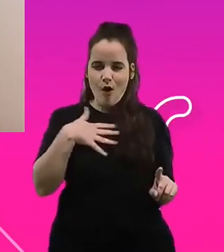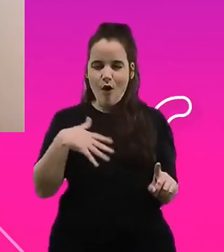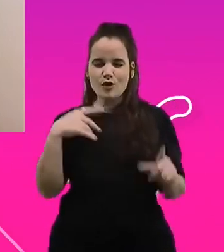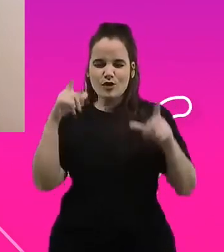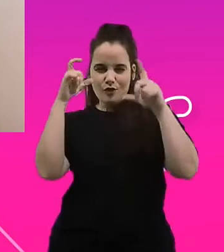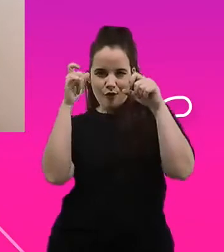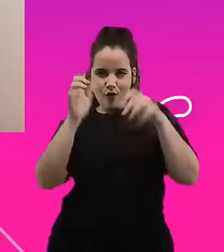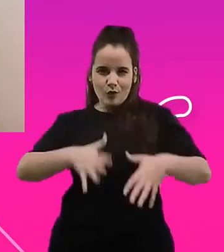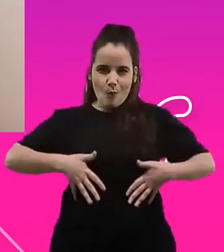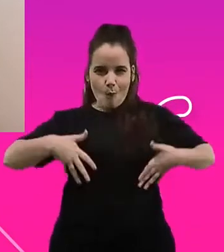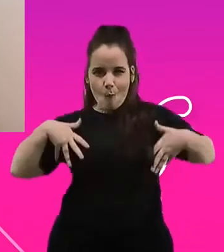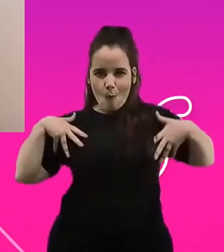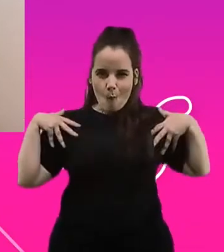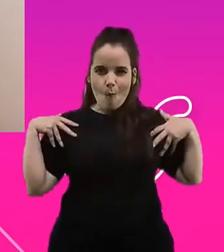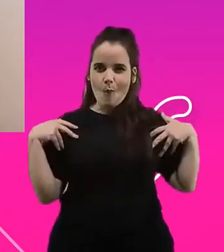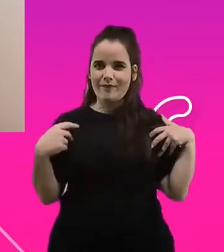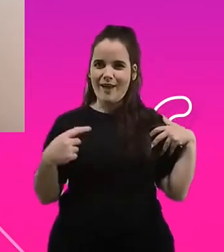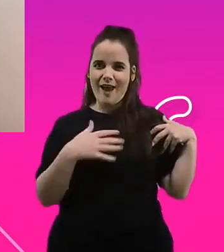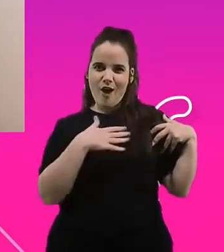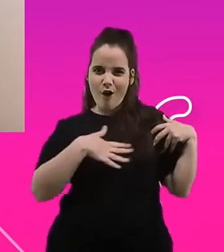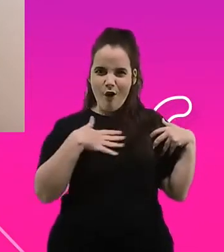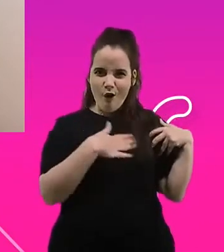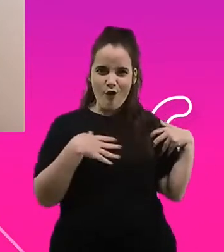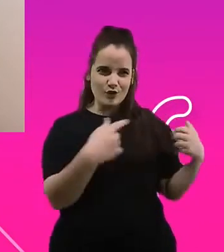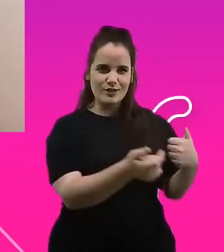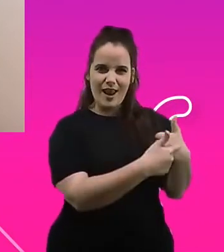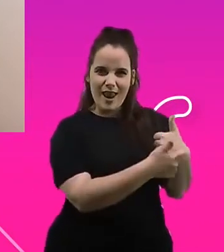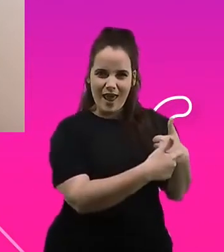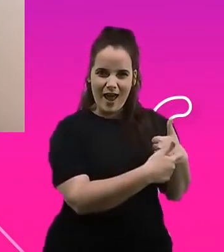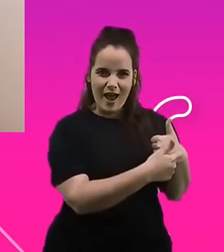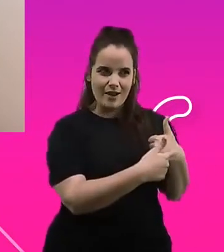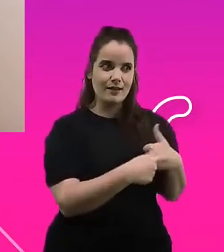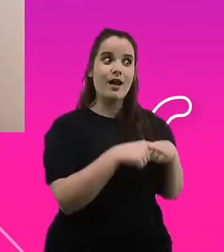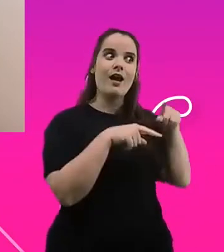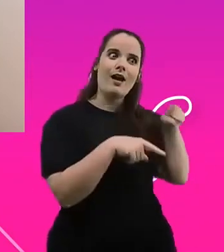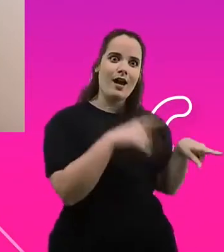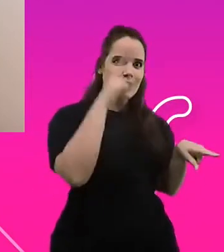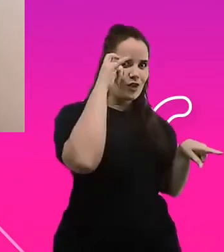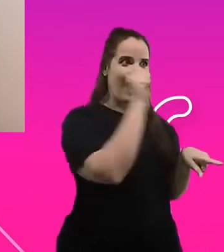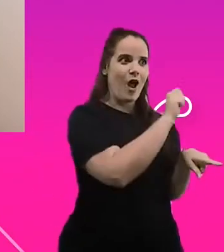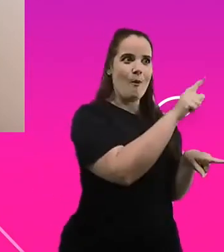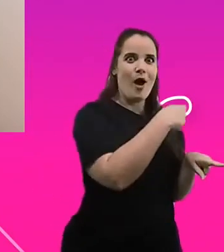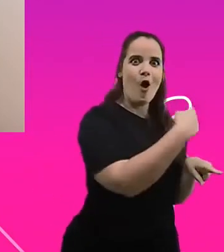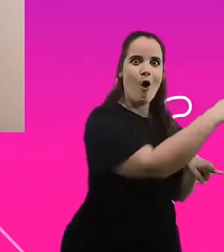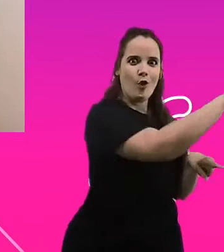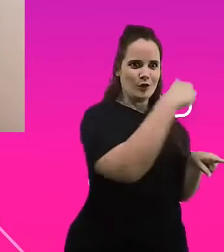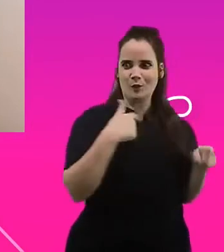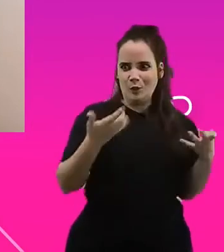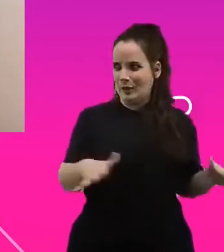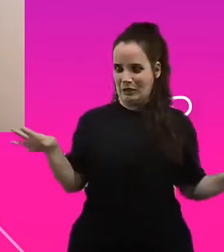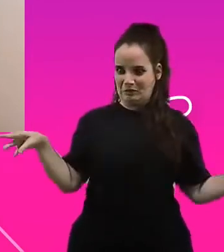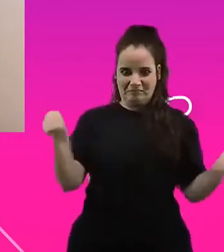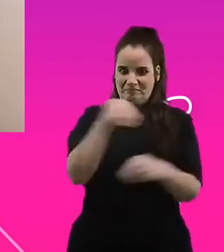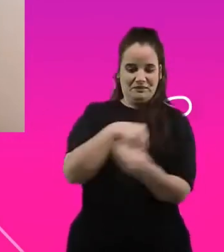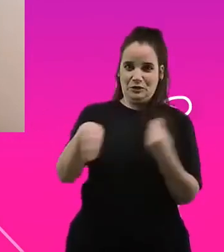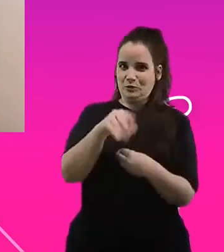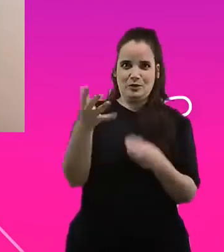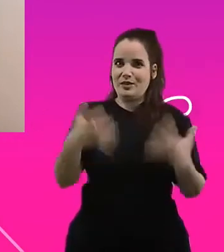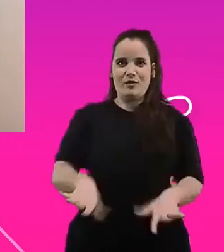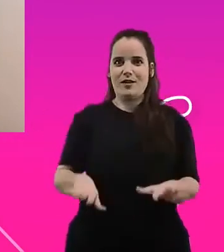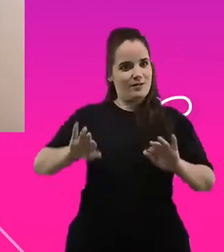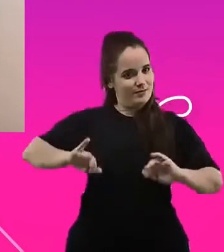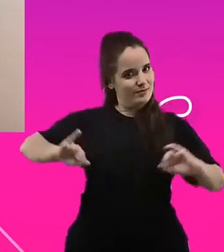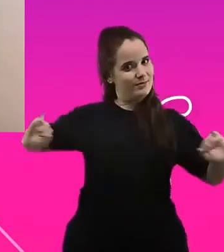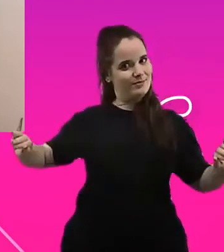biscoitar, vai ser outro feed. E esse feed não vai ter foto direto, porque é outra coisa. Então, é um way of life